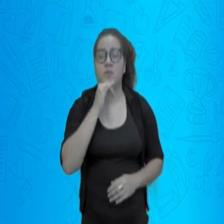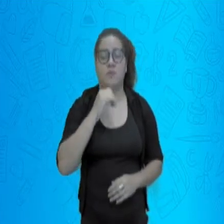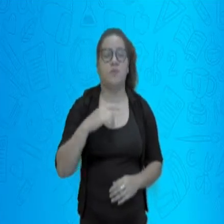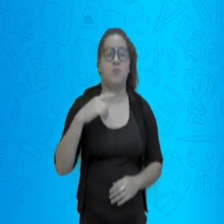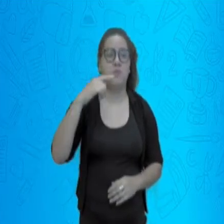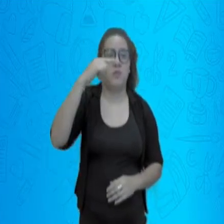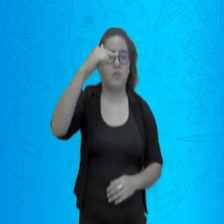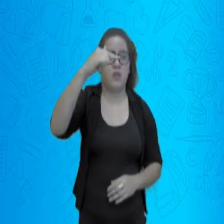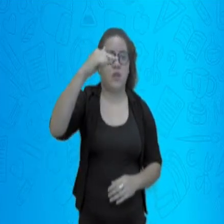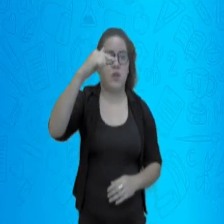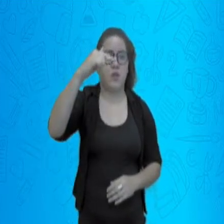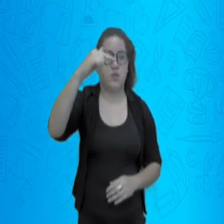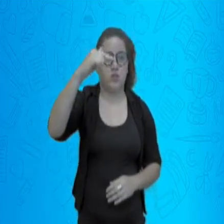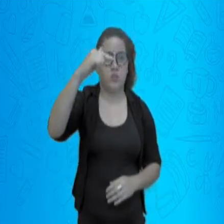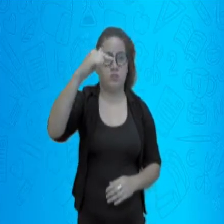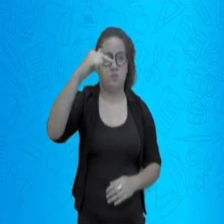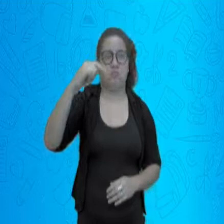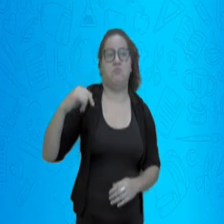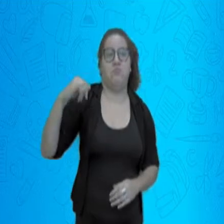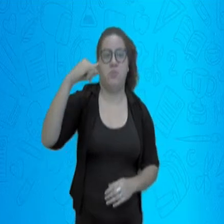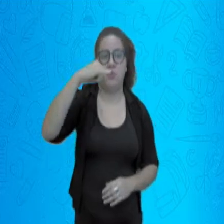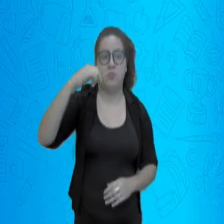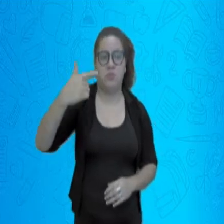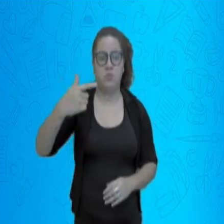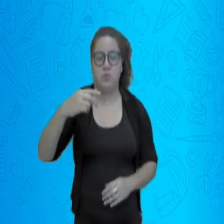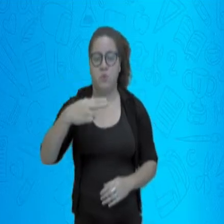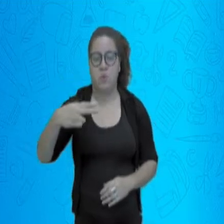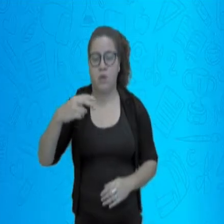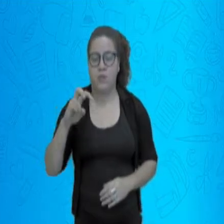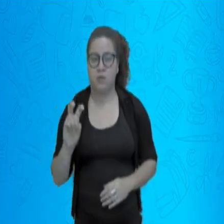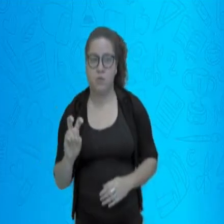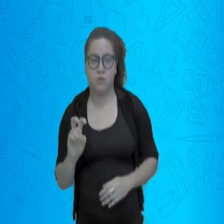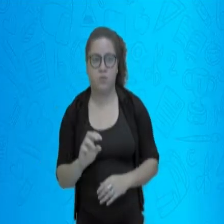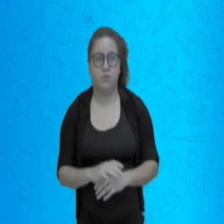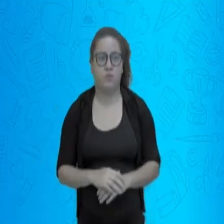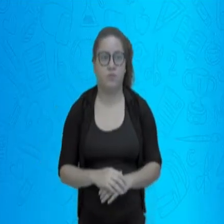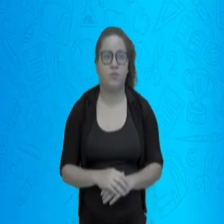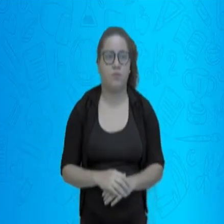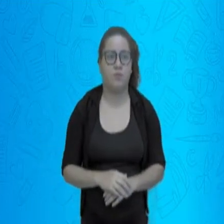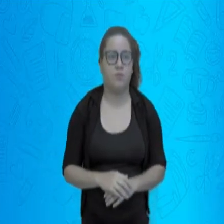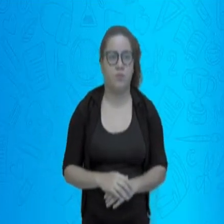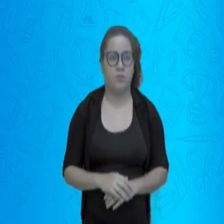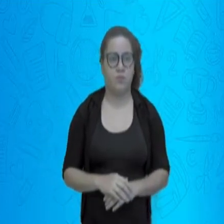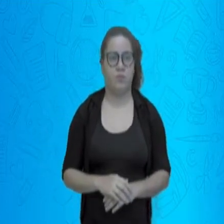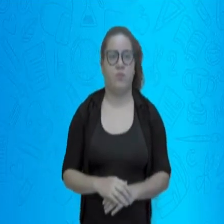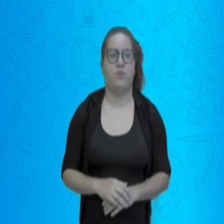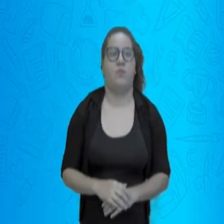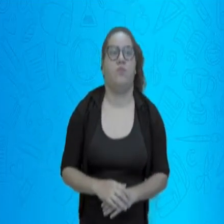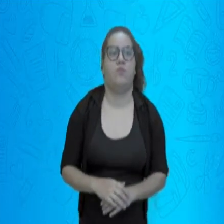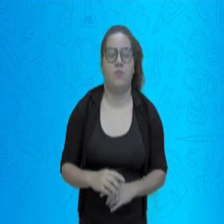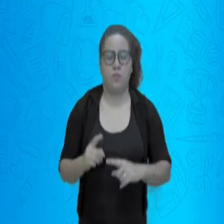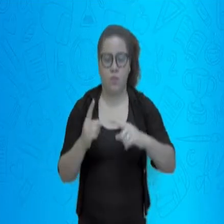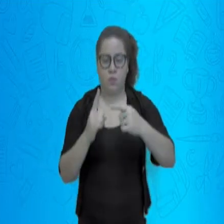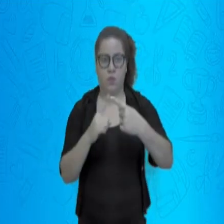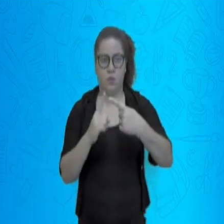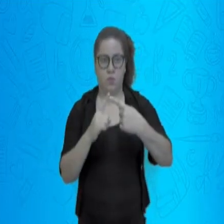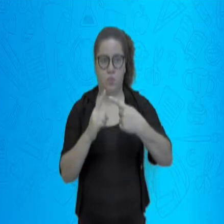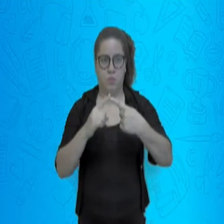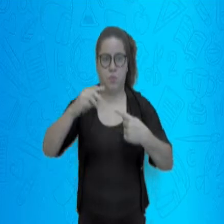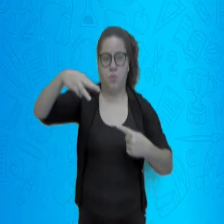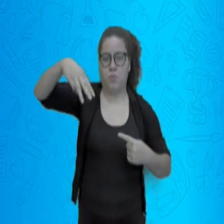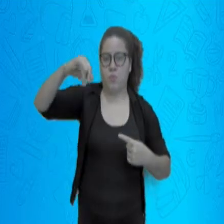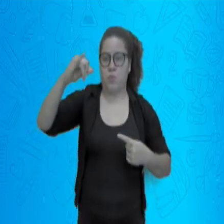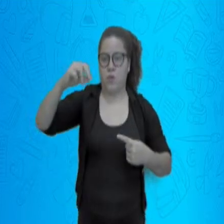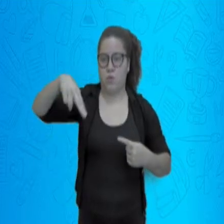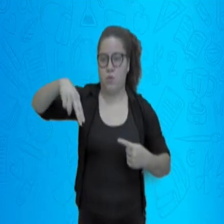5. Esse termo é chamado de minuendo, esse segundo aqui de subtraindo, e aqui